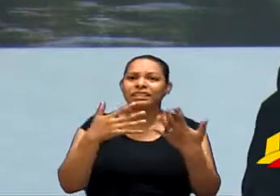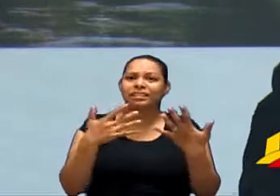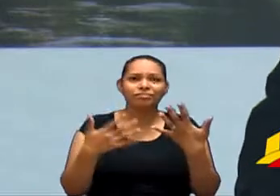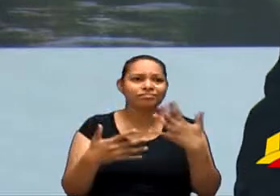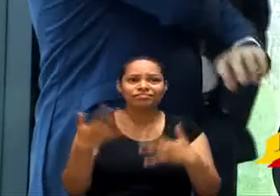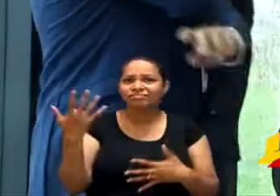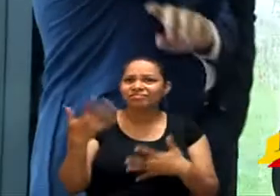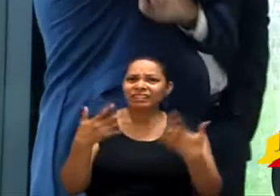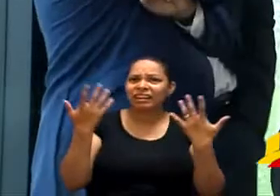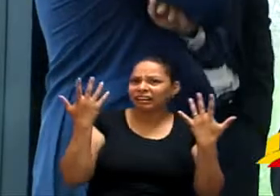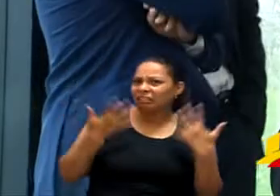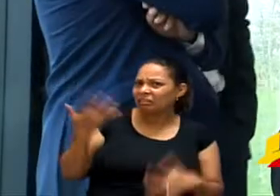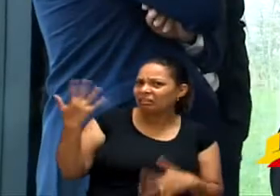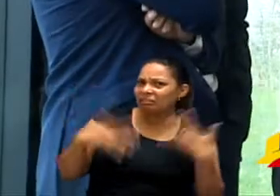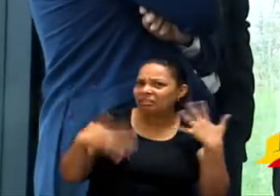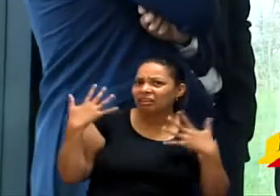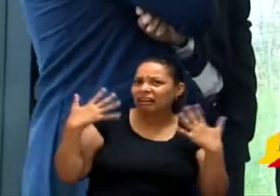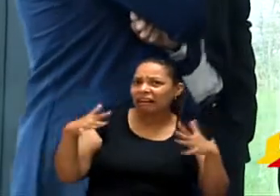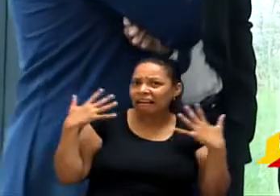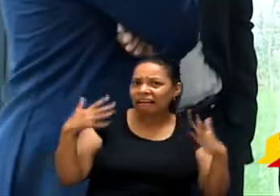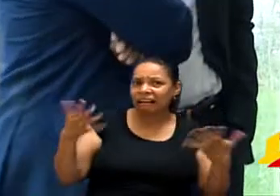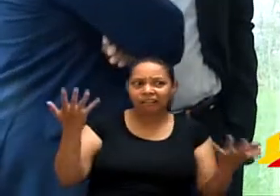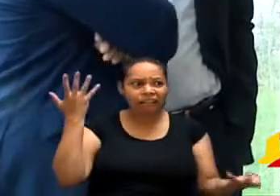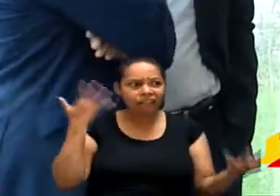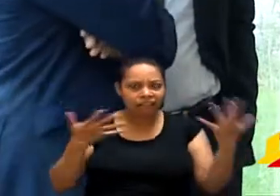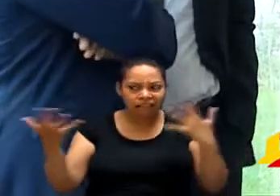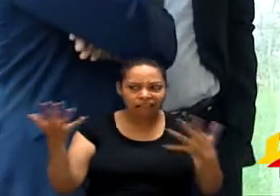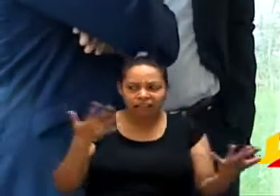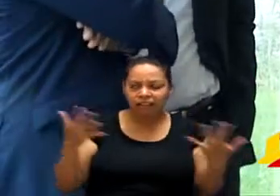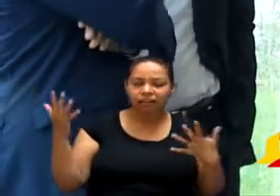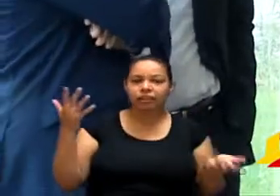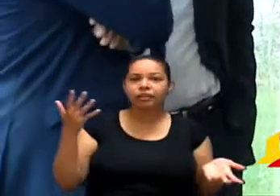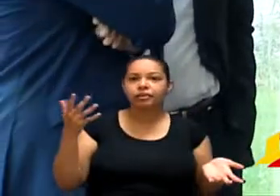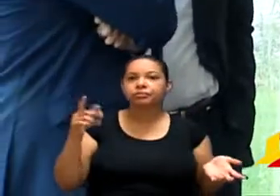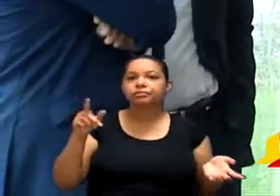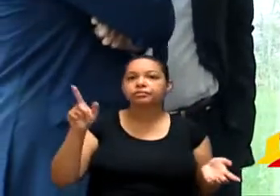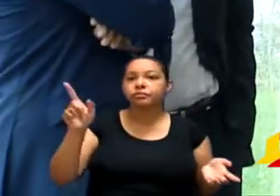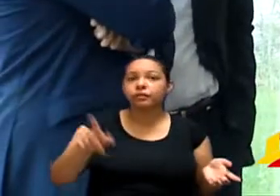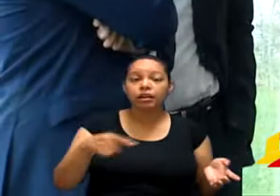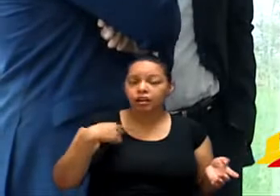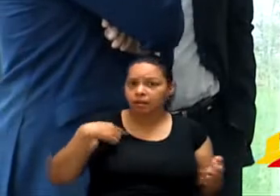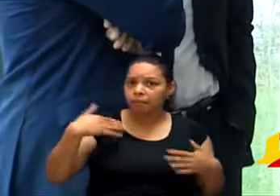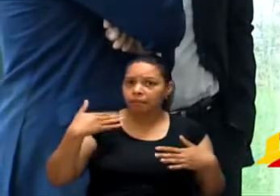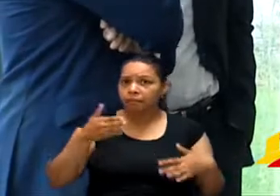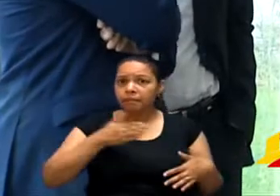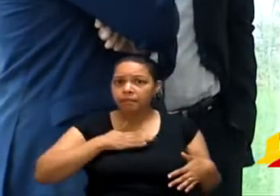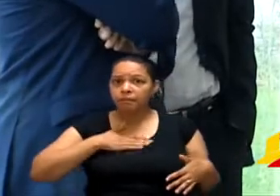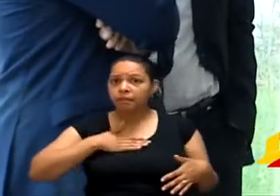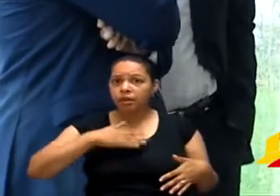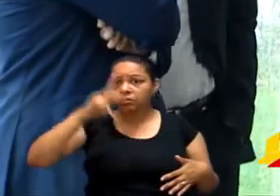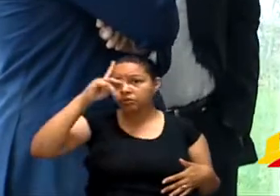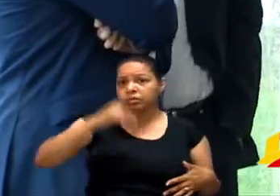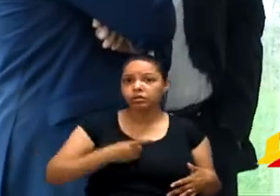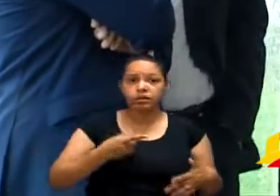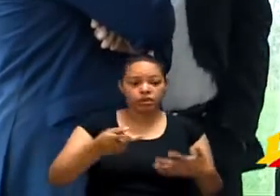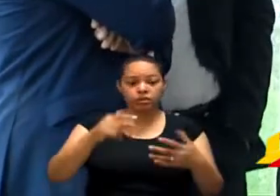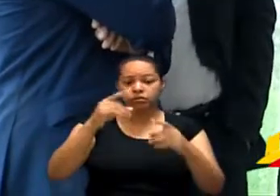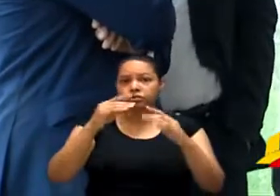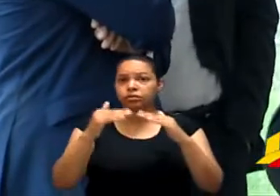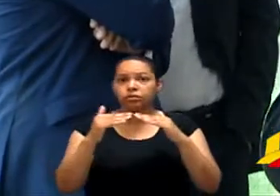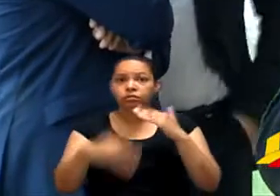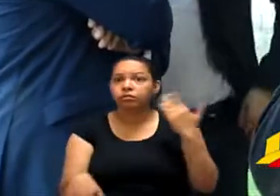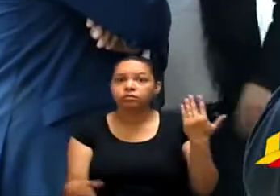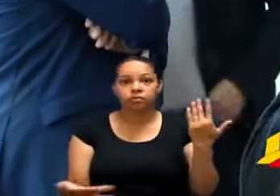e não concordar é um direito meu de não concordar com todos os pareceres que são Dados consultoria jurídica concordo